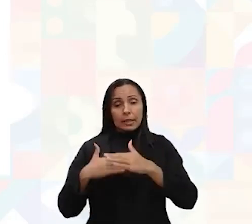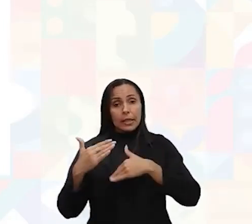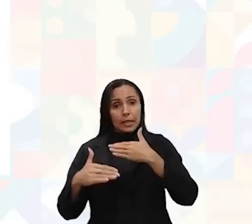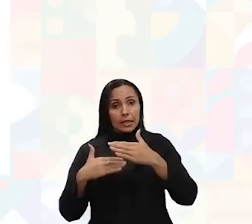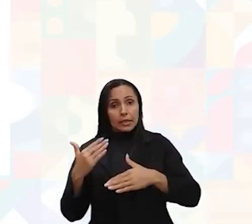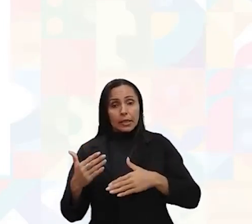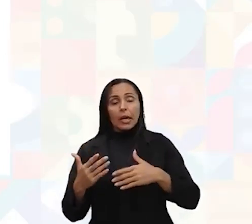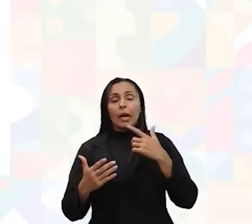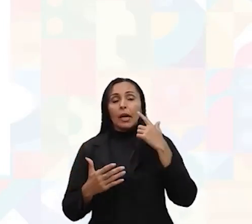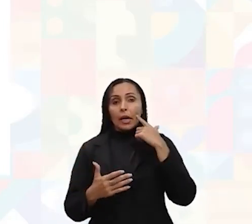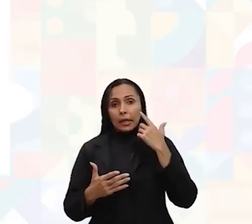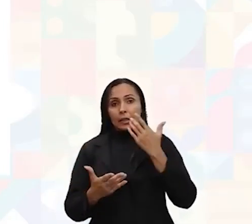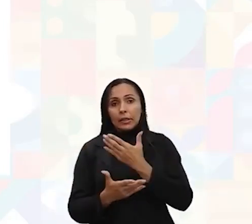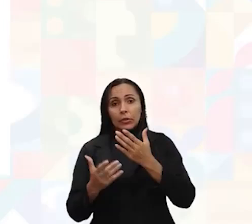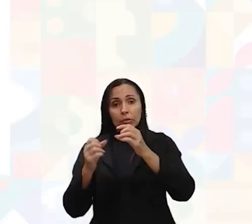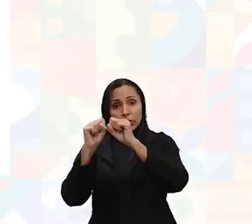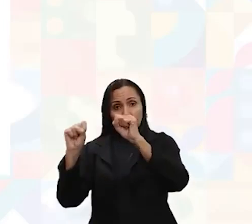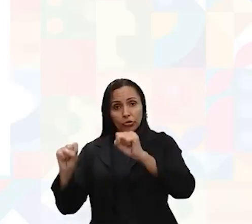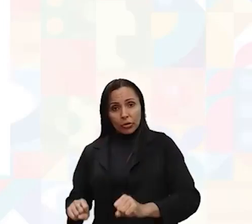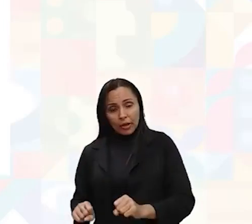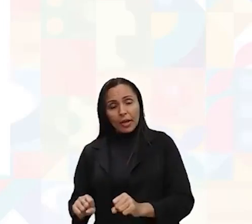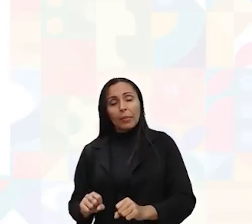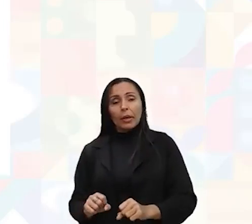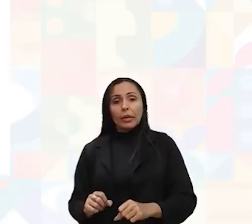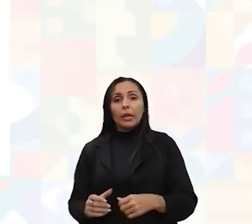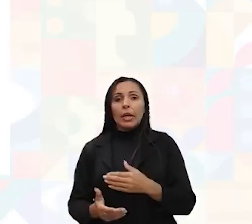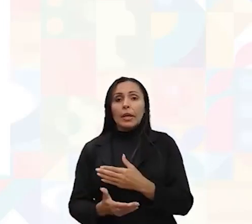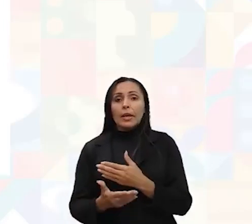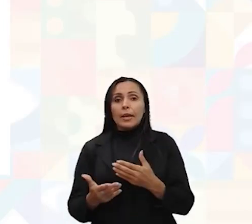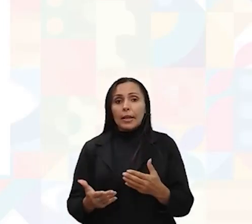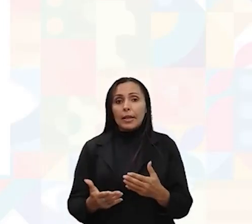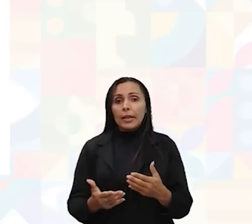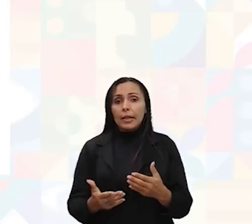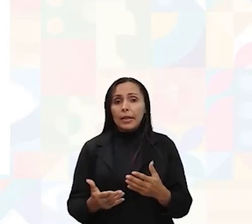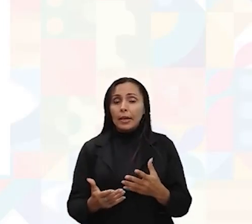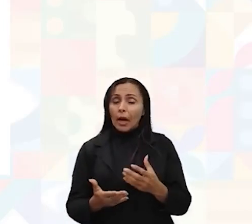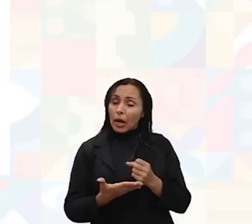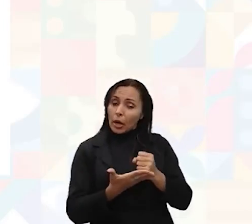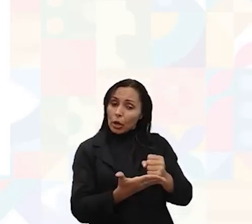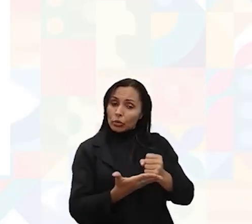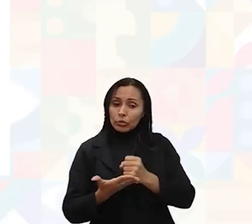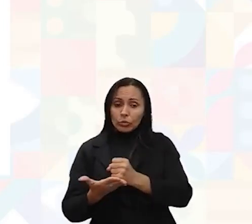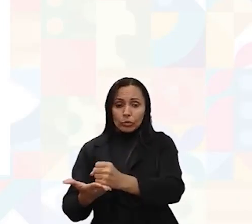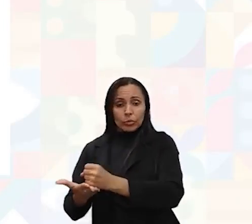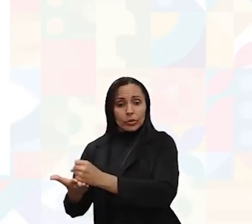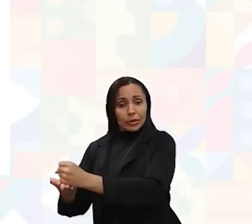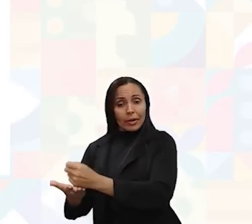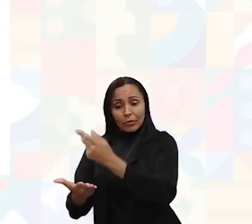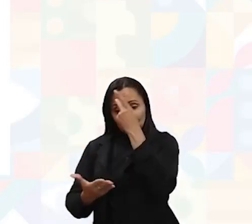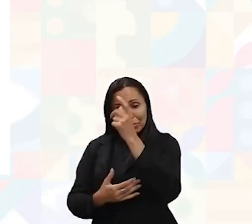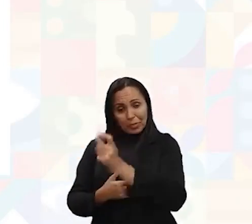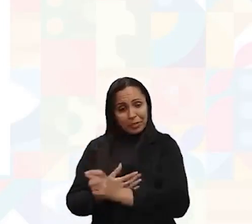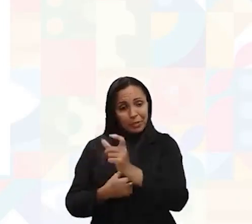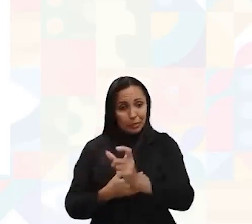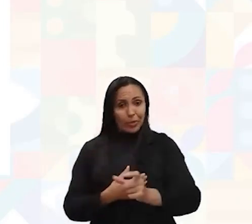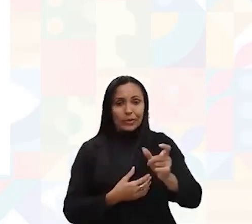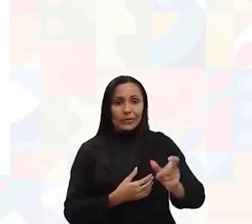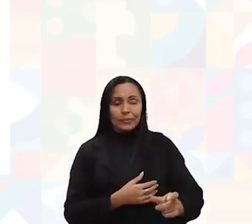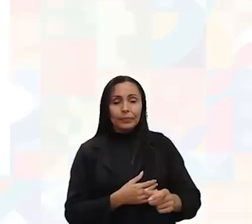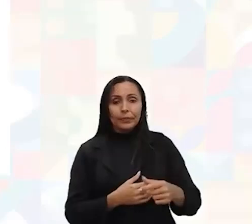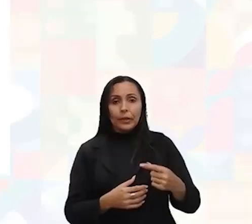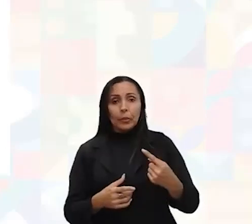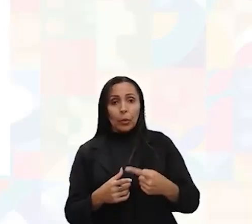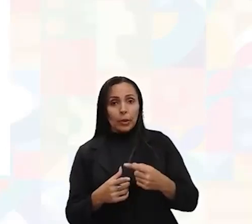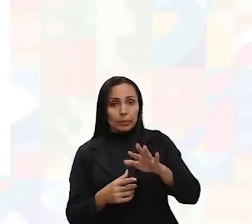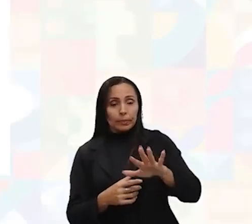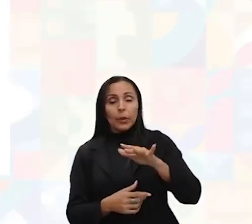mais esses sistemas de comando eles auxiliem mais, né, as pessoas. Porque um